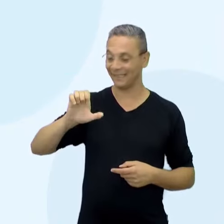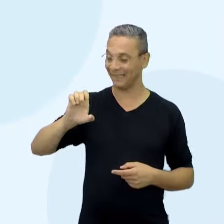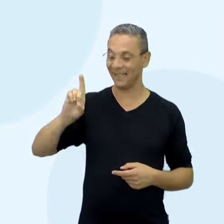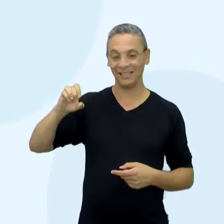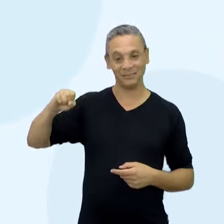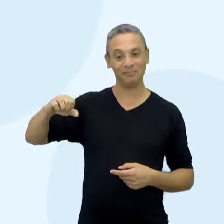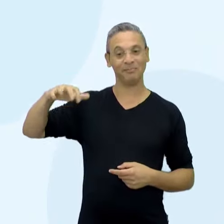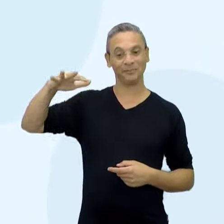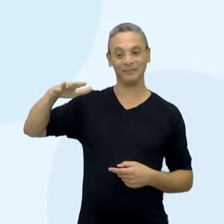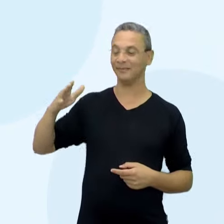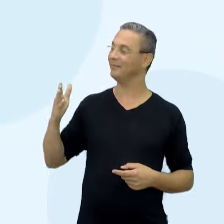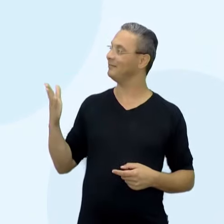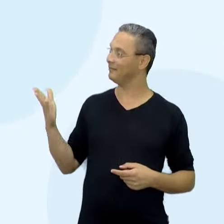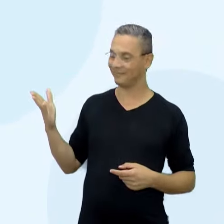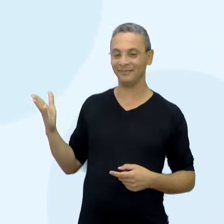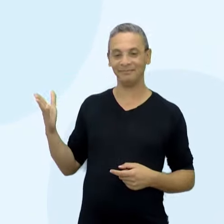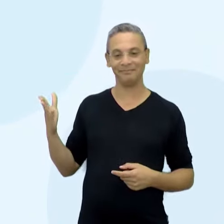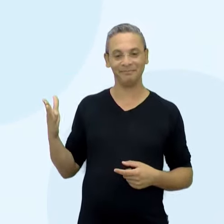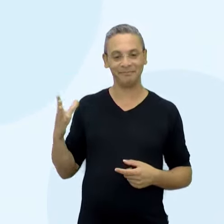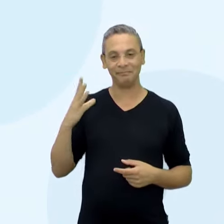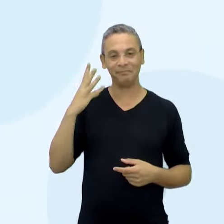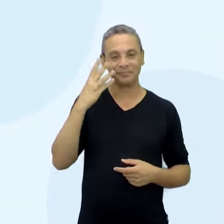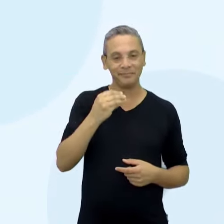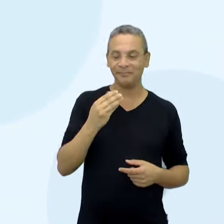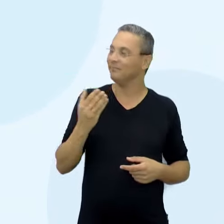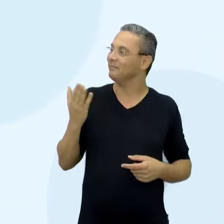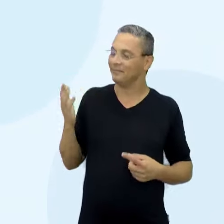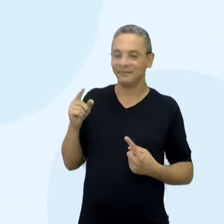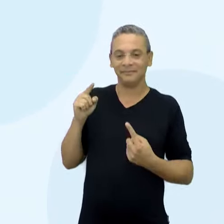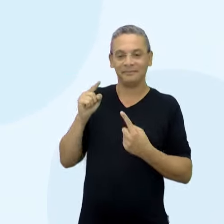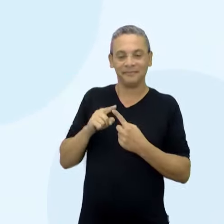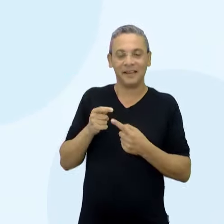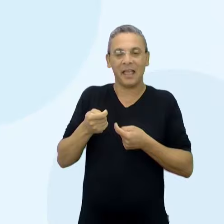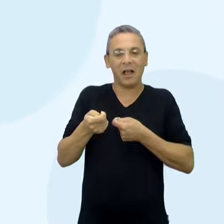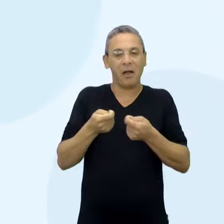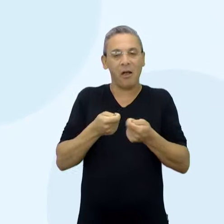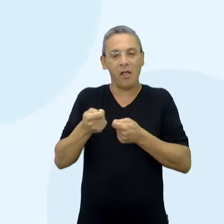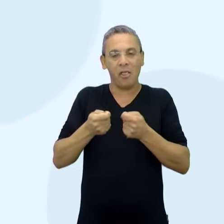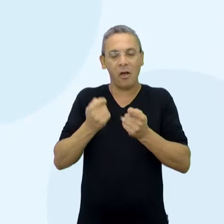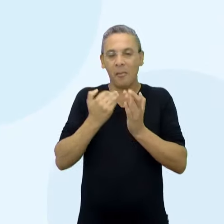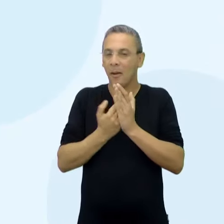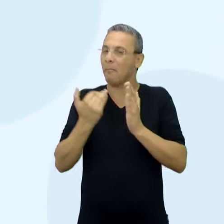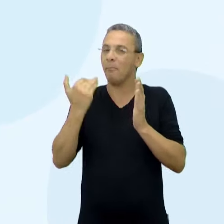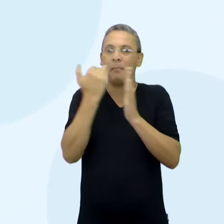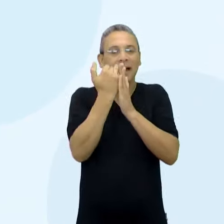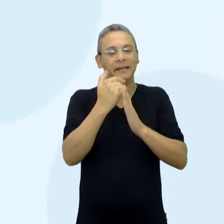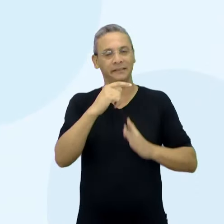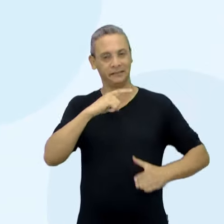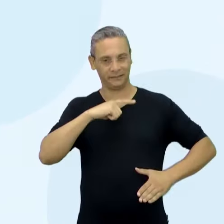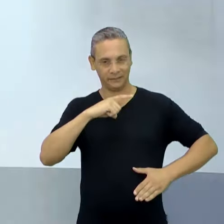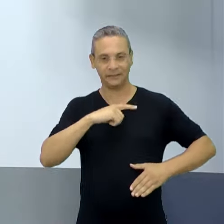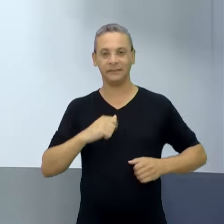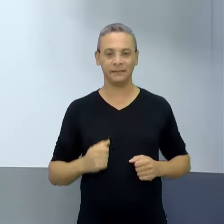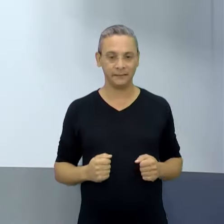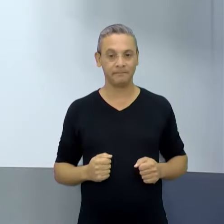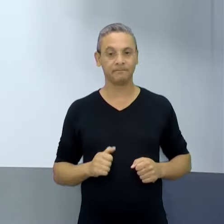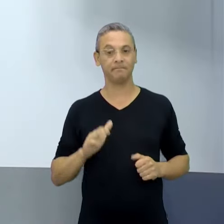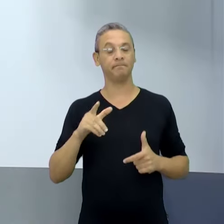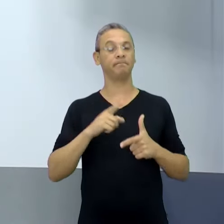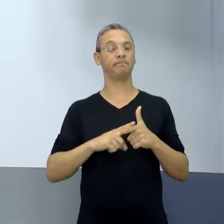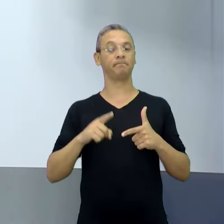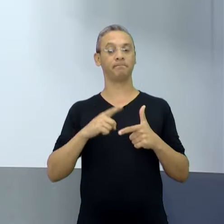esse invólucro, é a mais simpática, né? é a mais econômica, mais eficiente, tem um